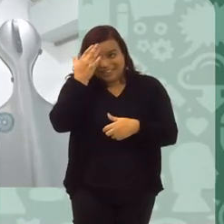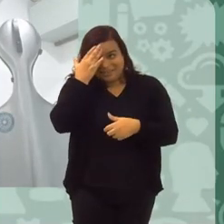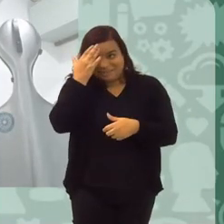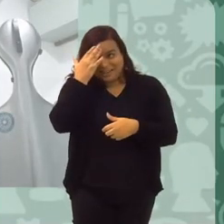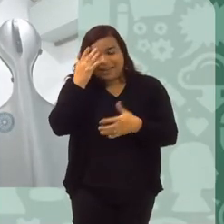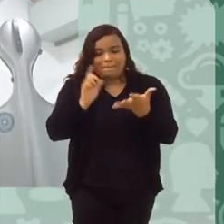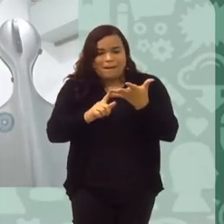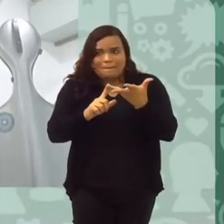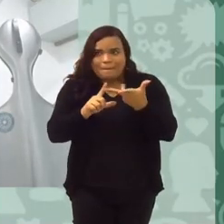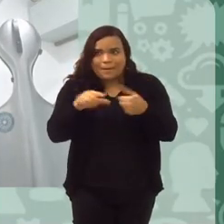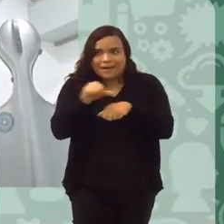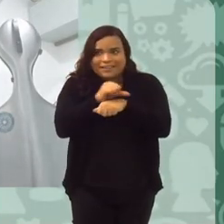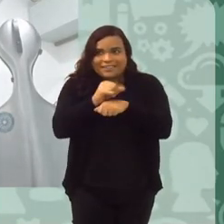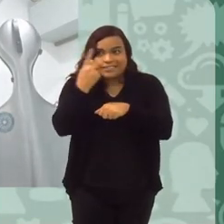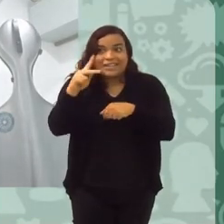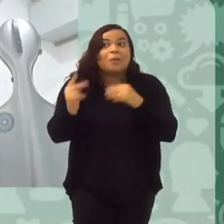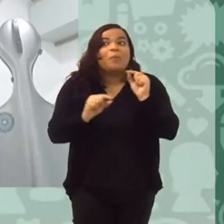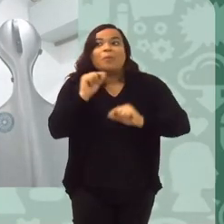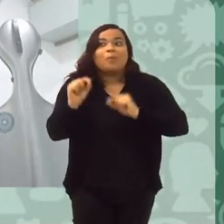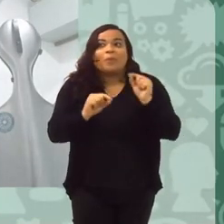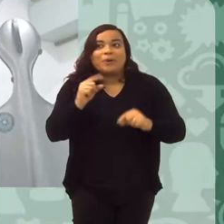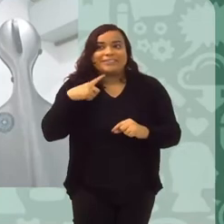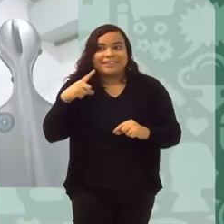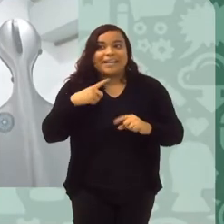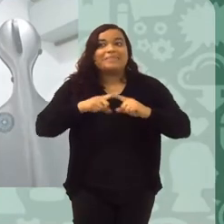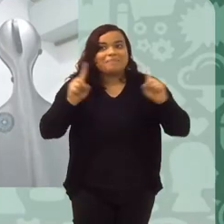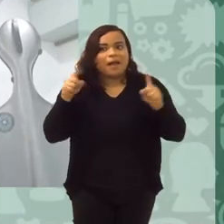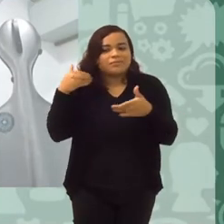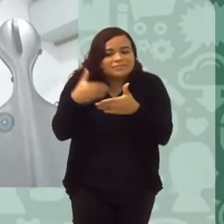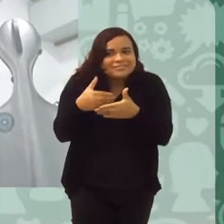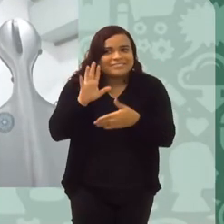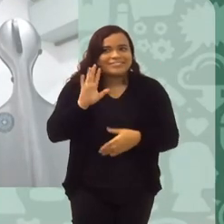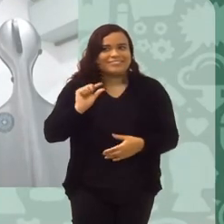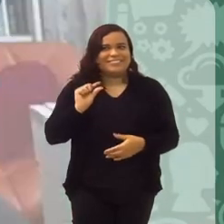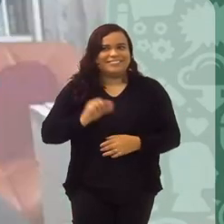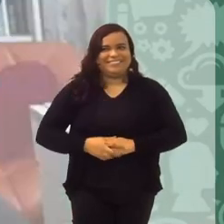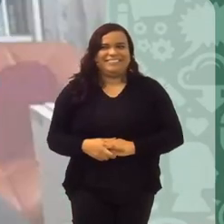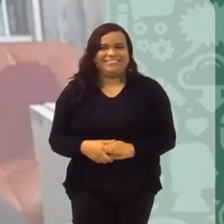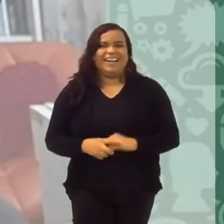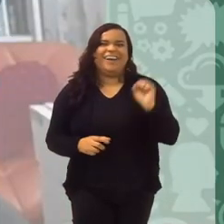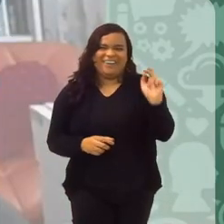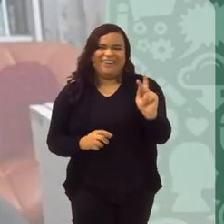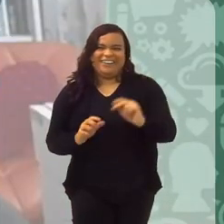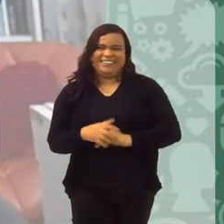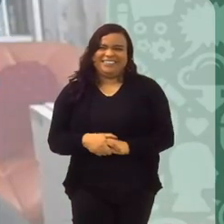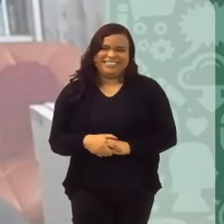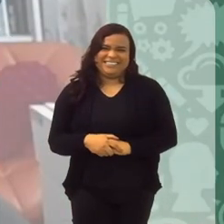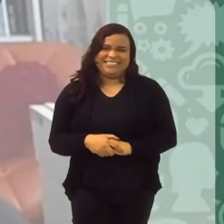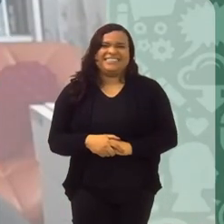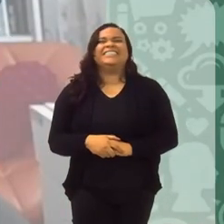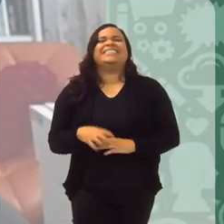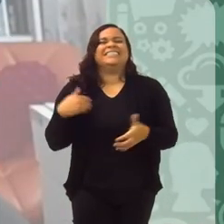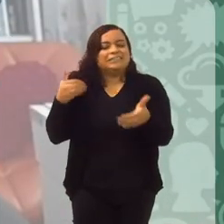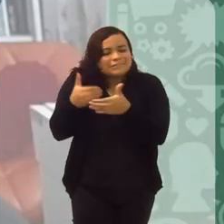relato. Vamos querer saber quais foram os artifícios que você usou. Mas é daqui a pouquinho.